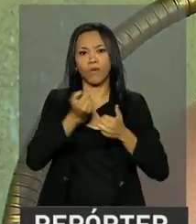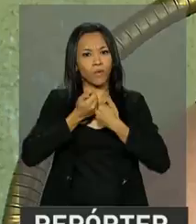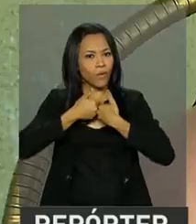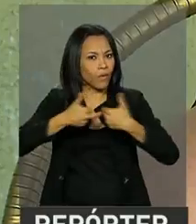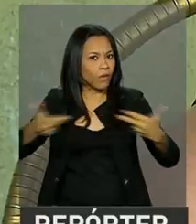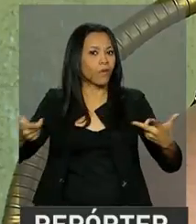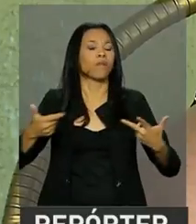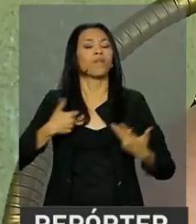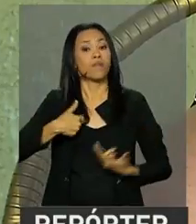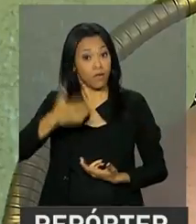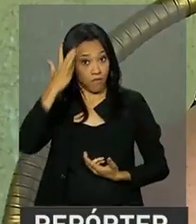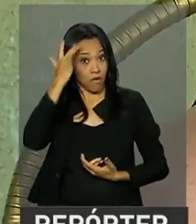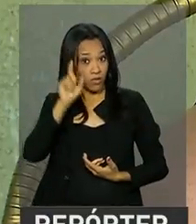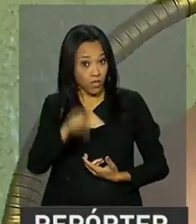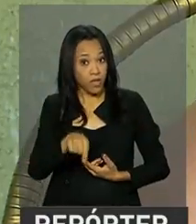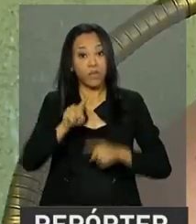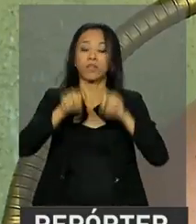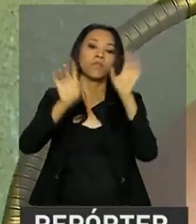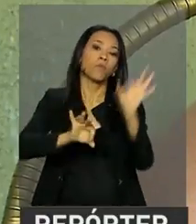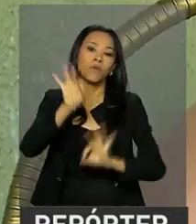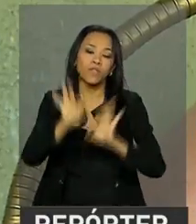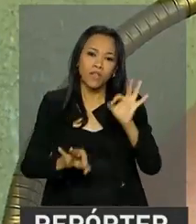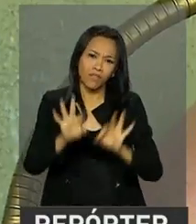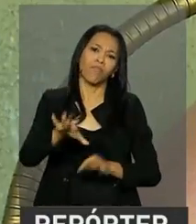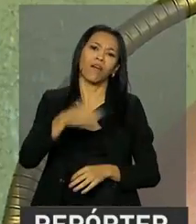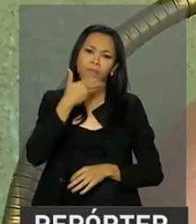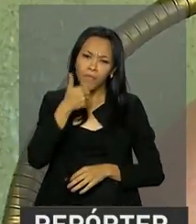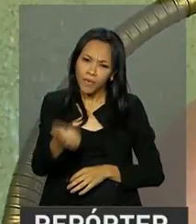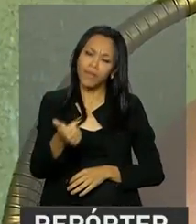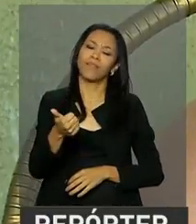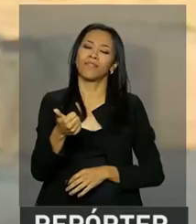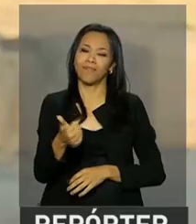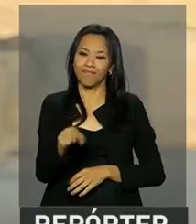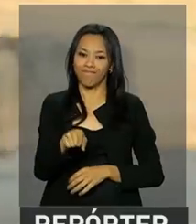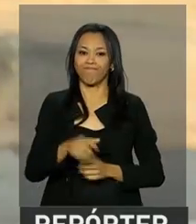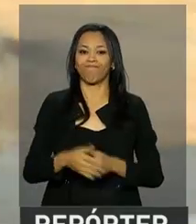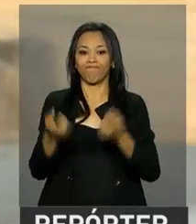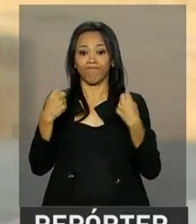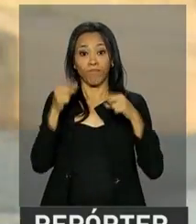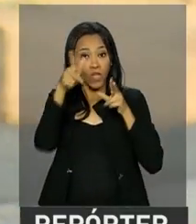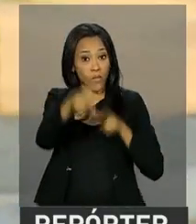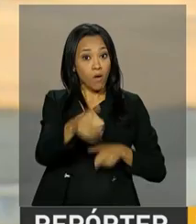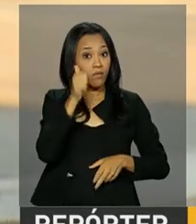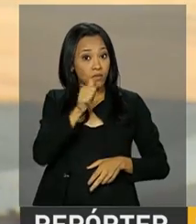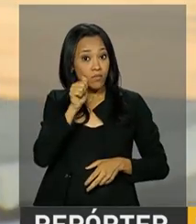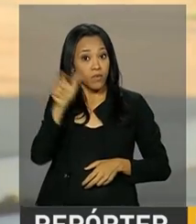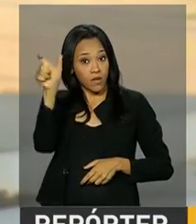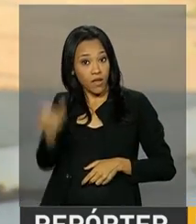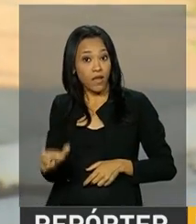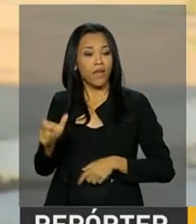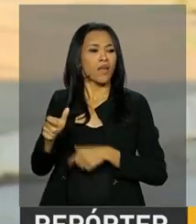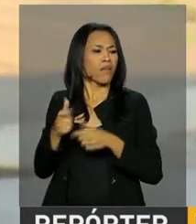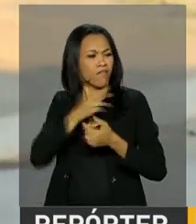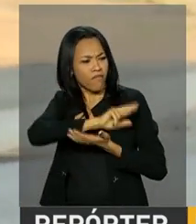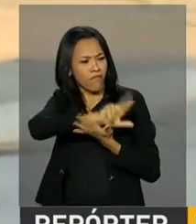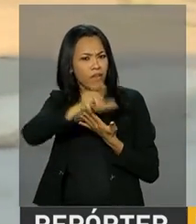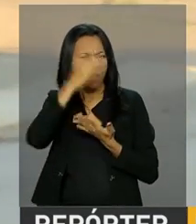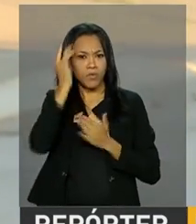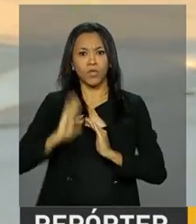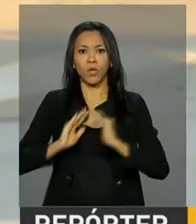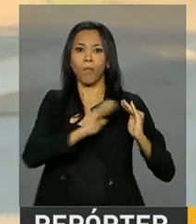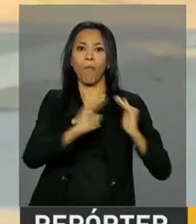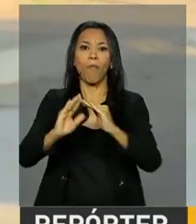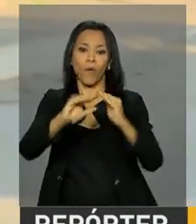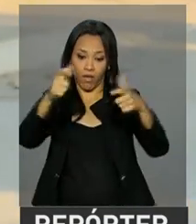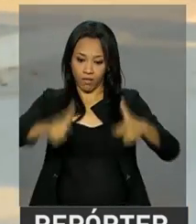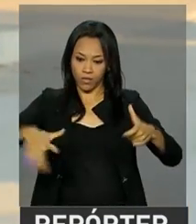através desse projeto aí deles, eu acho que vai melhorar, vai vir muitas melhorias para cá. Assim como a Cleide, todos os moradores desta região